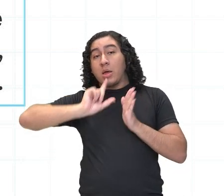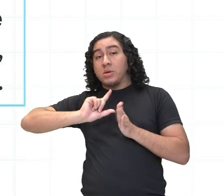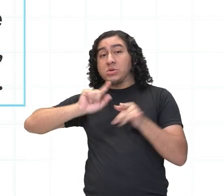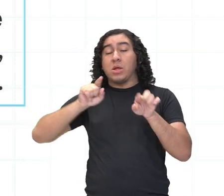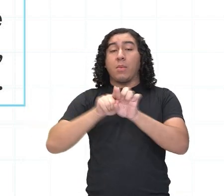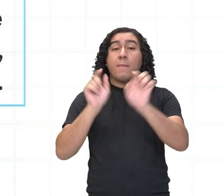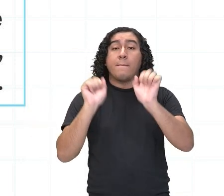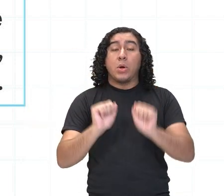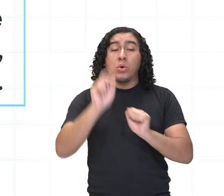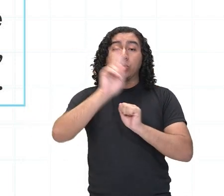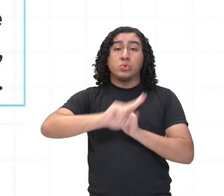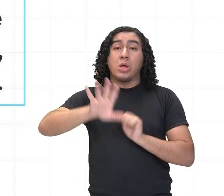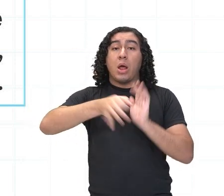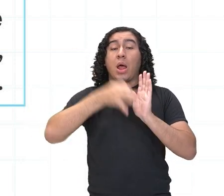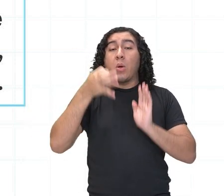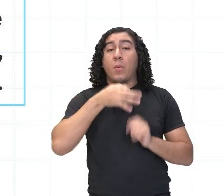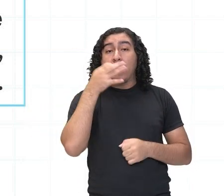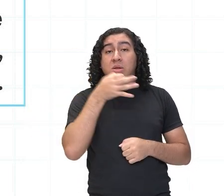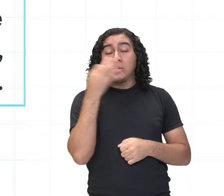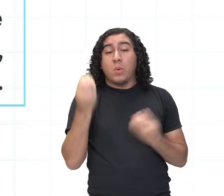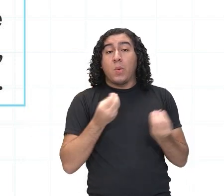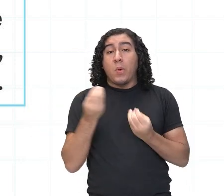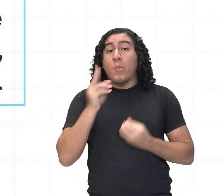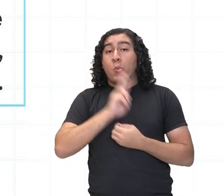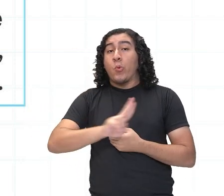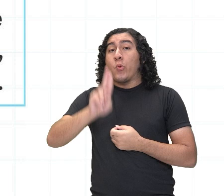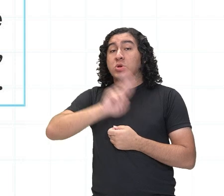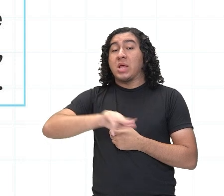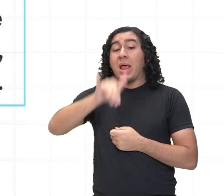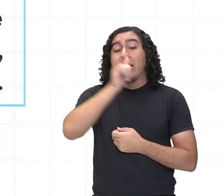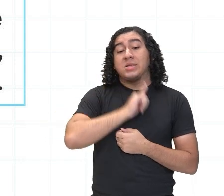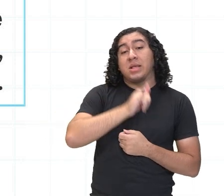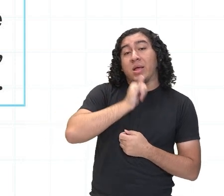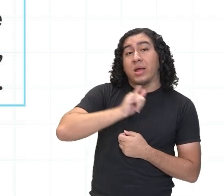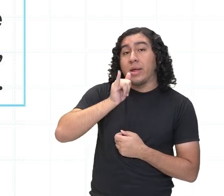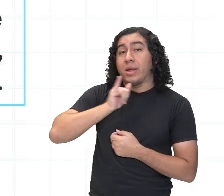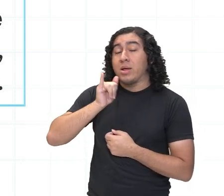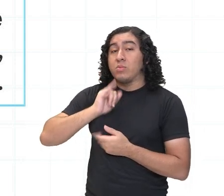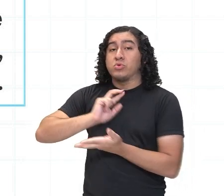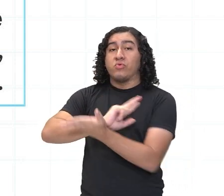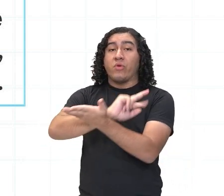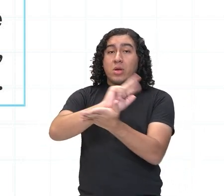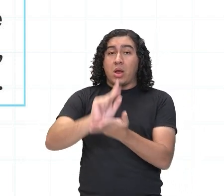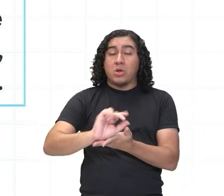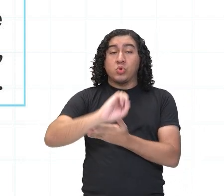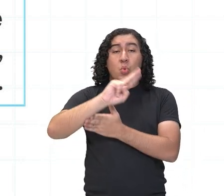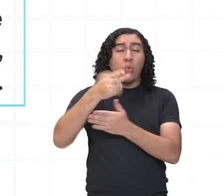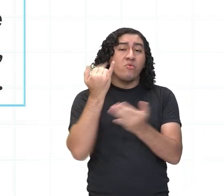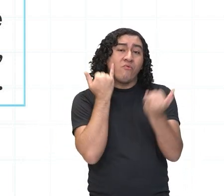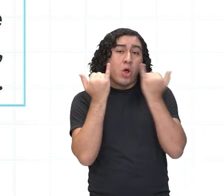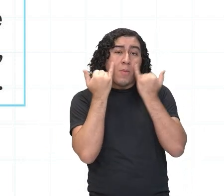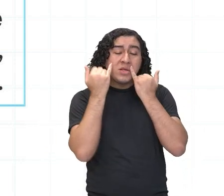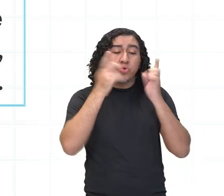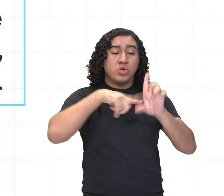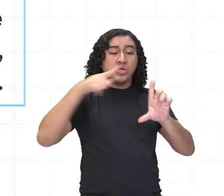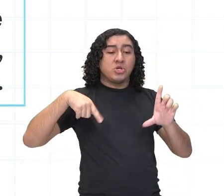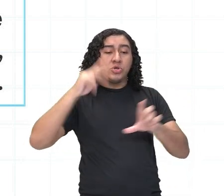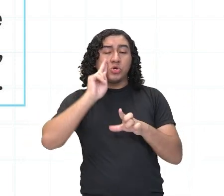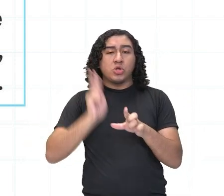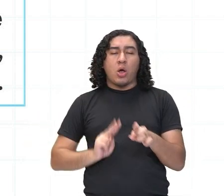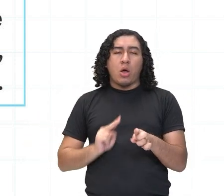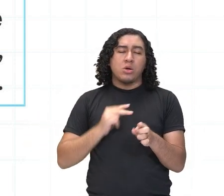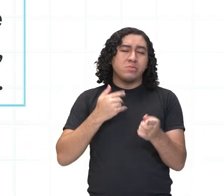utilizar também argumentação por meio de exemplificação ou dados estatísticos, históricos e assim